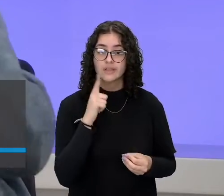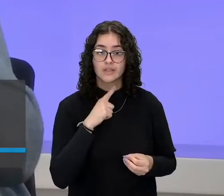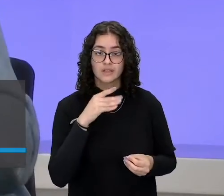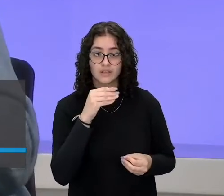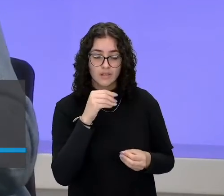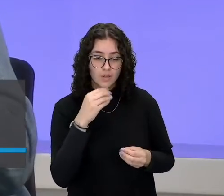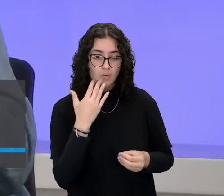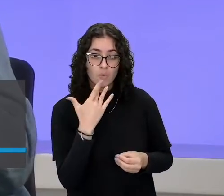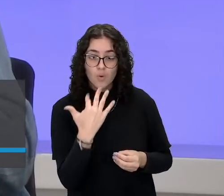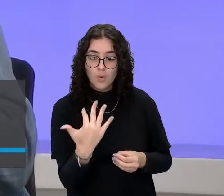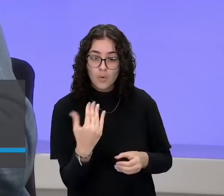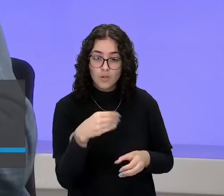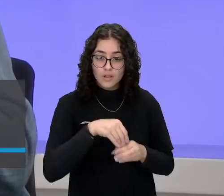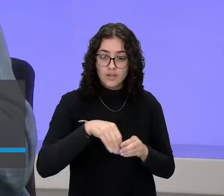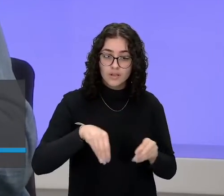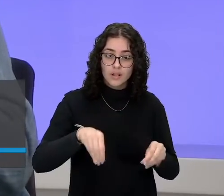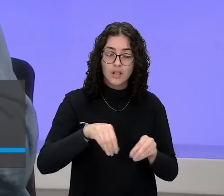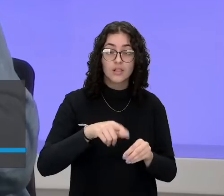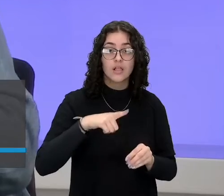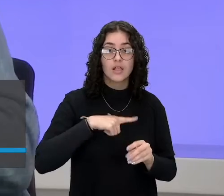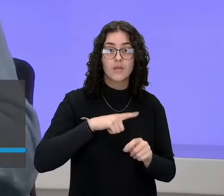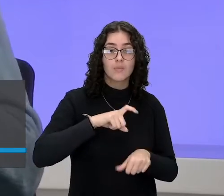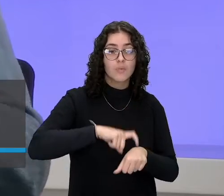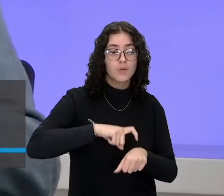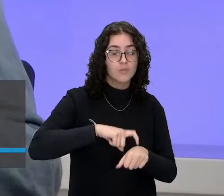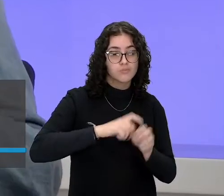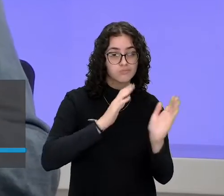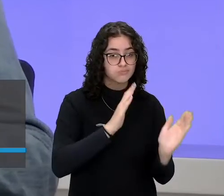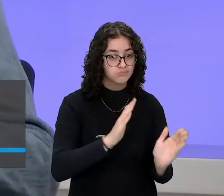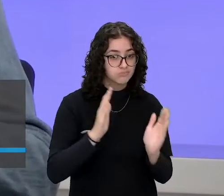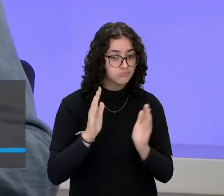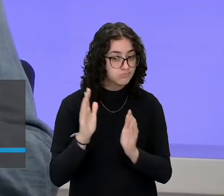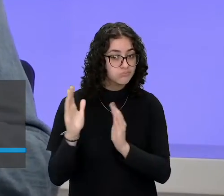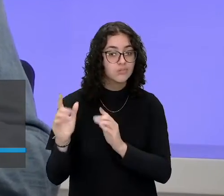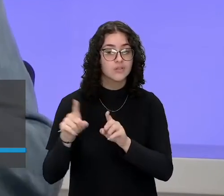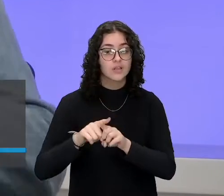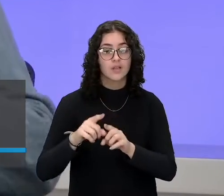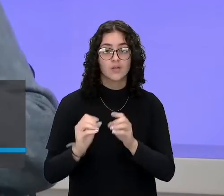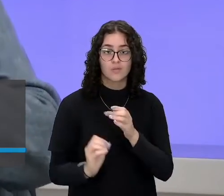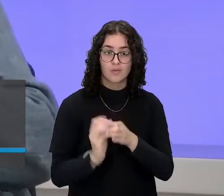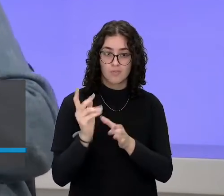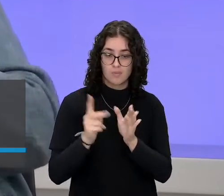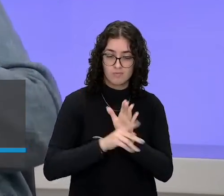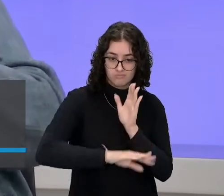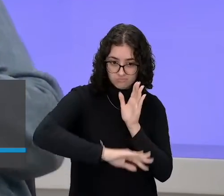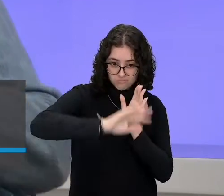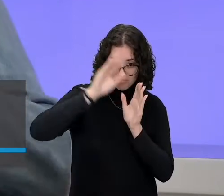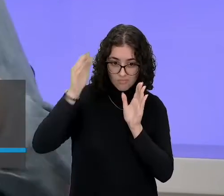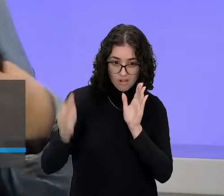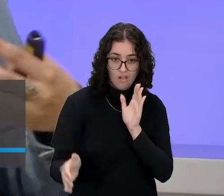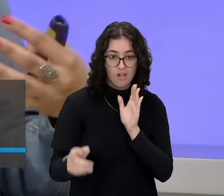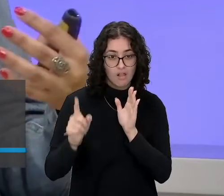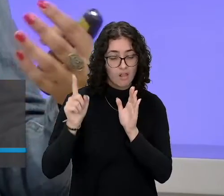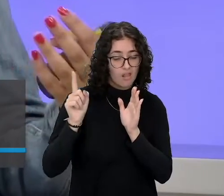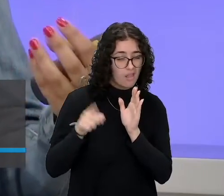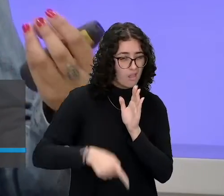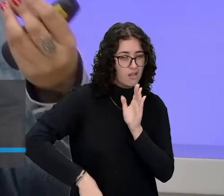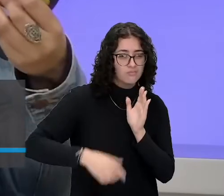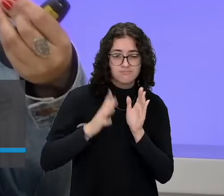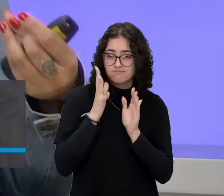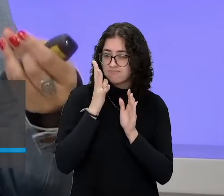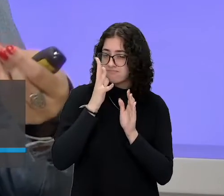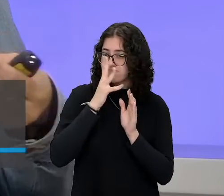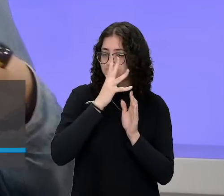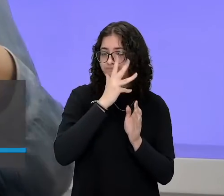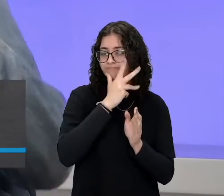de colorações e épocas. Então, o processo de formação de cavernas, ele é muito longo, né? Por